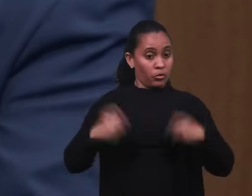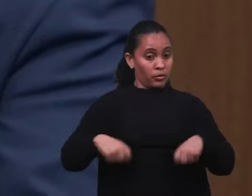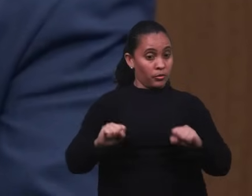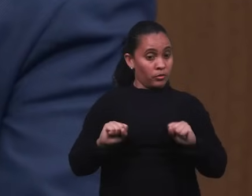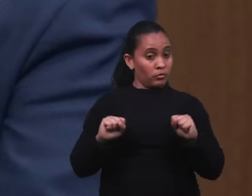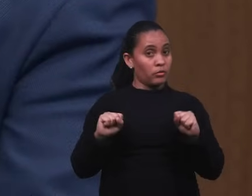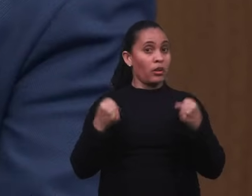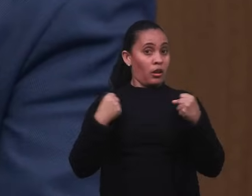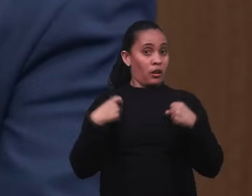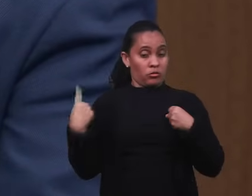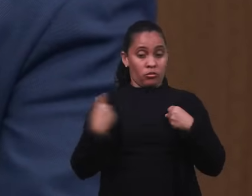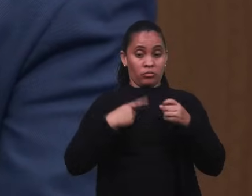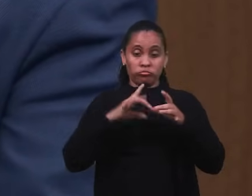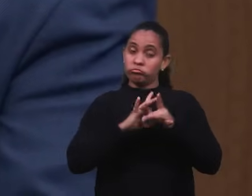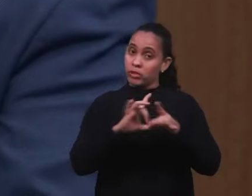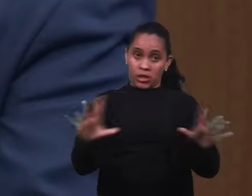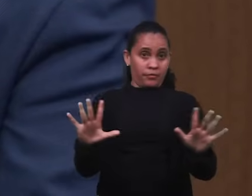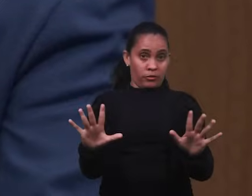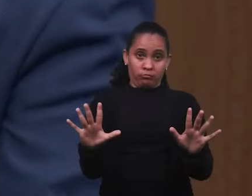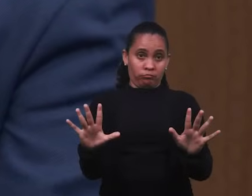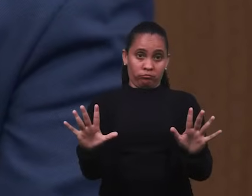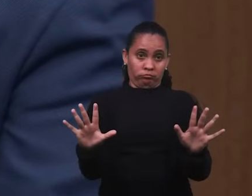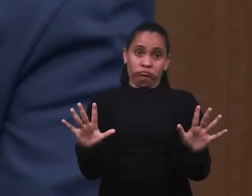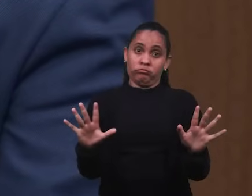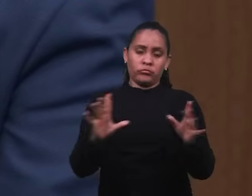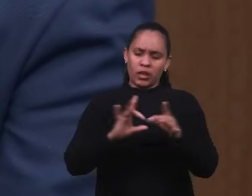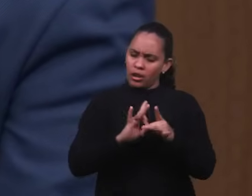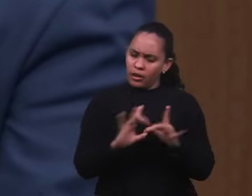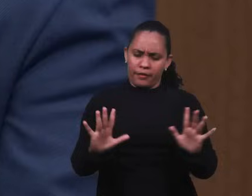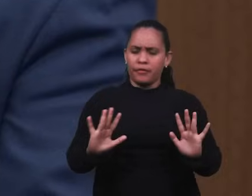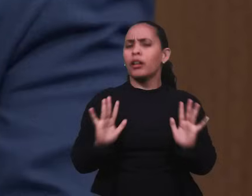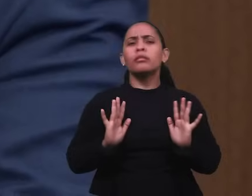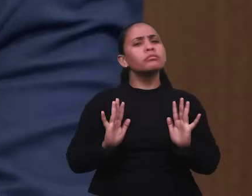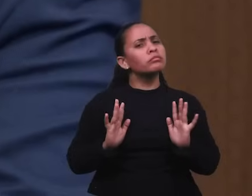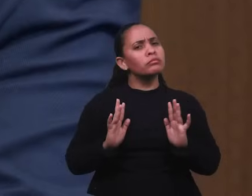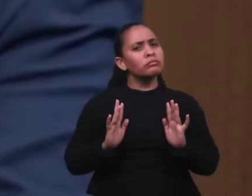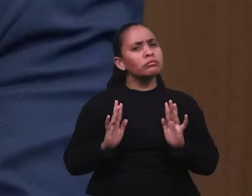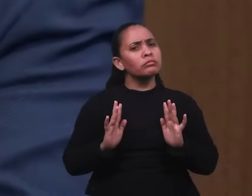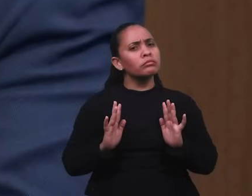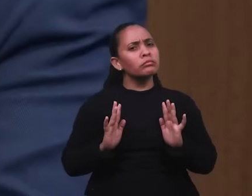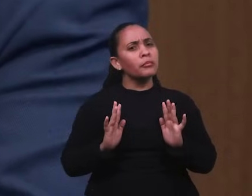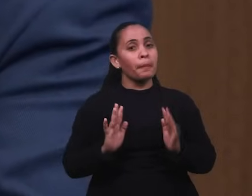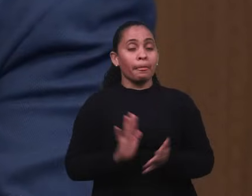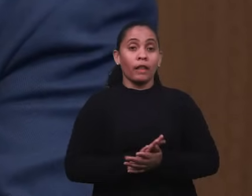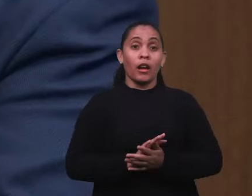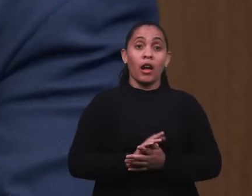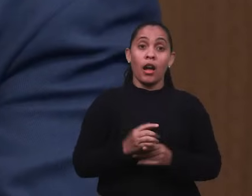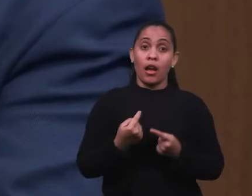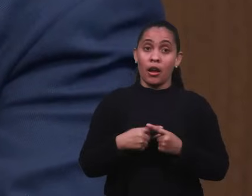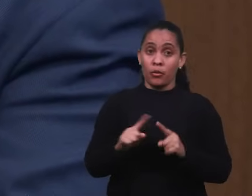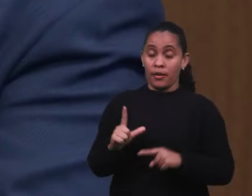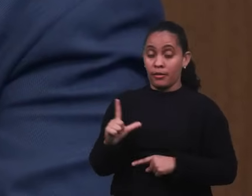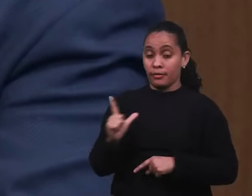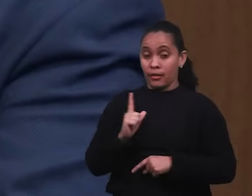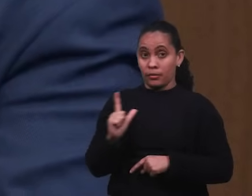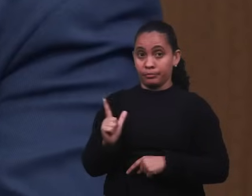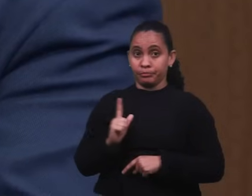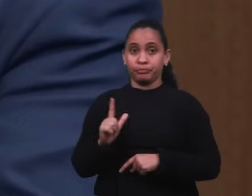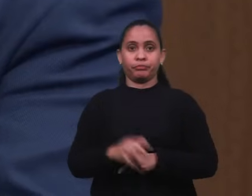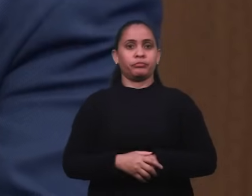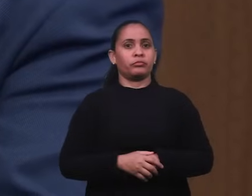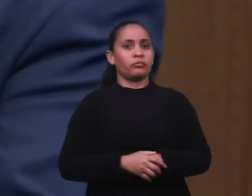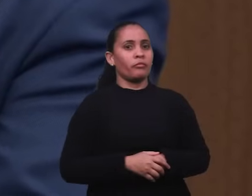assim, que é um poder pleno. O determinismo é um conceito filosófico